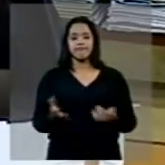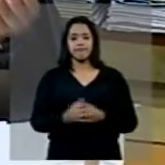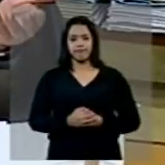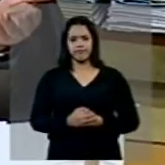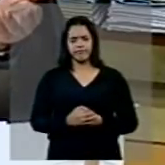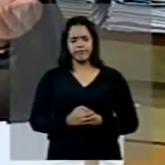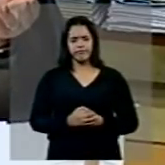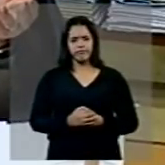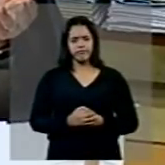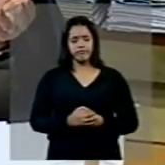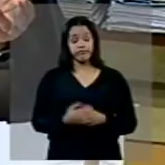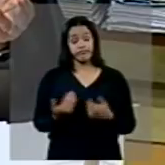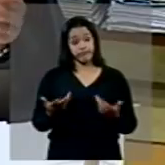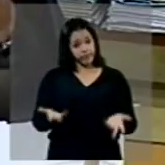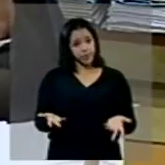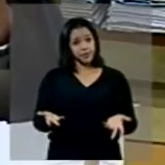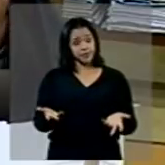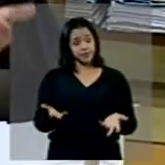Muito provavelmente